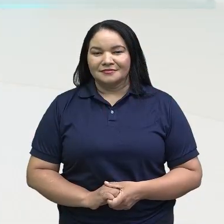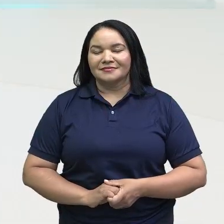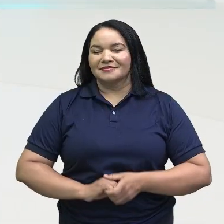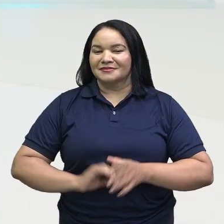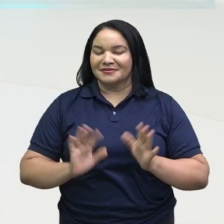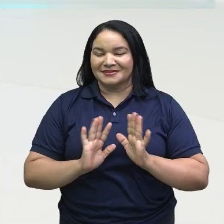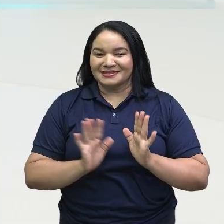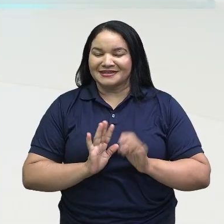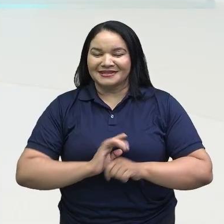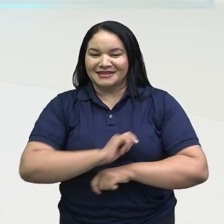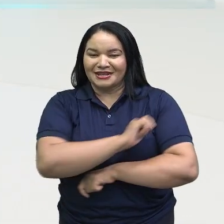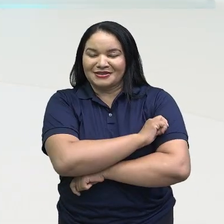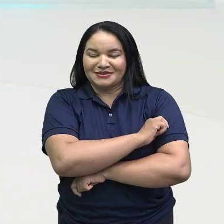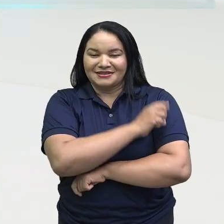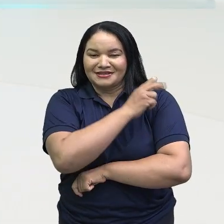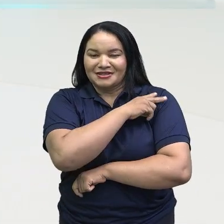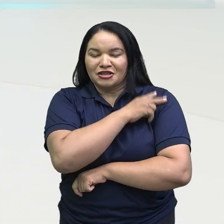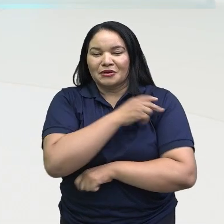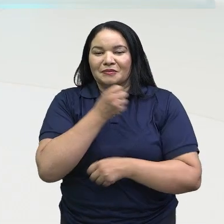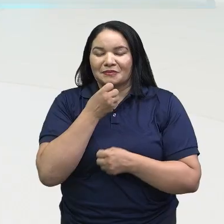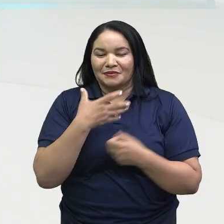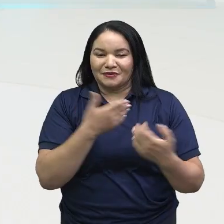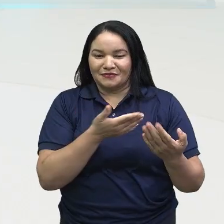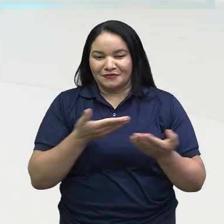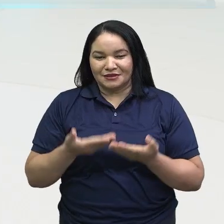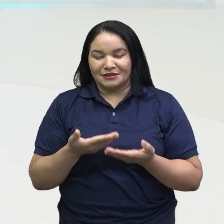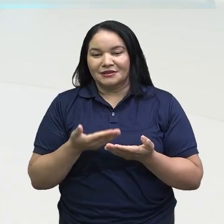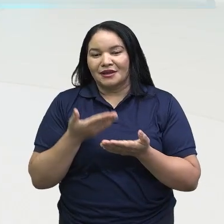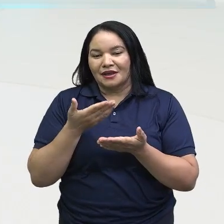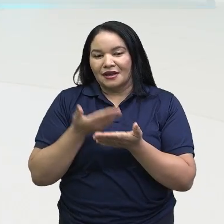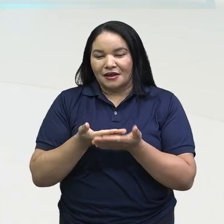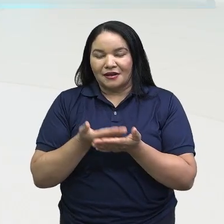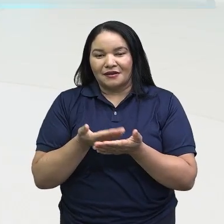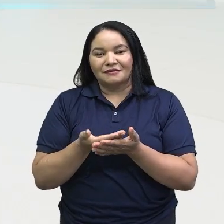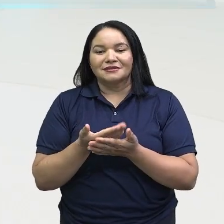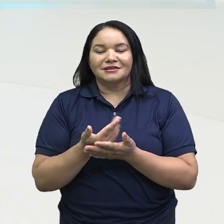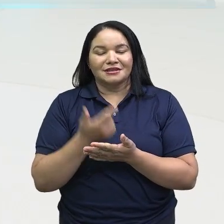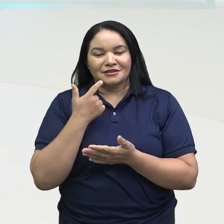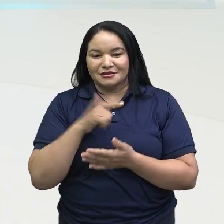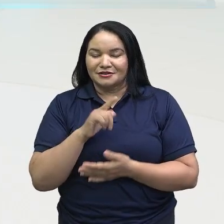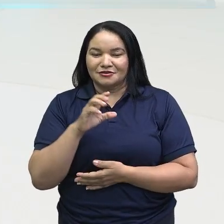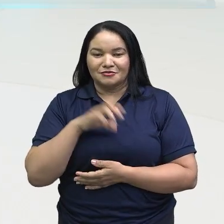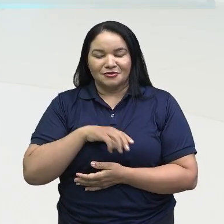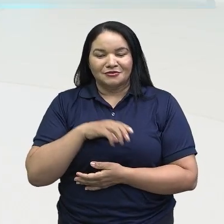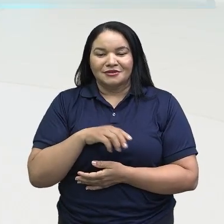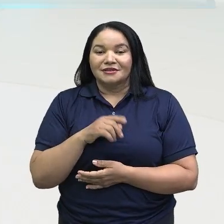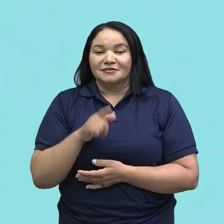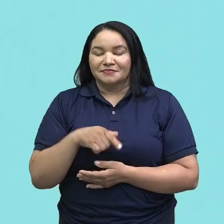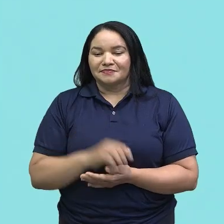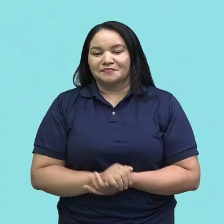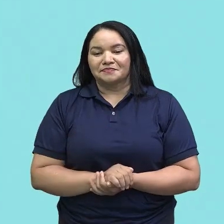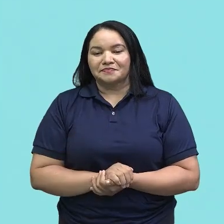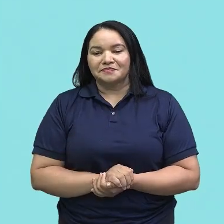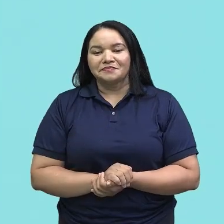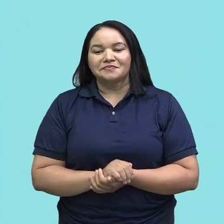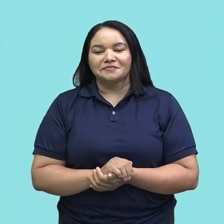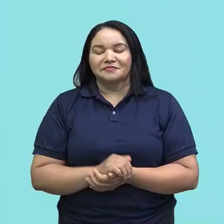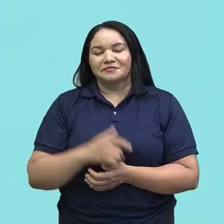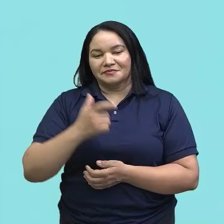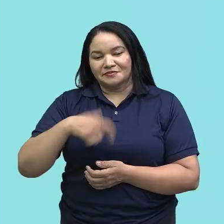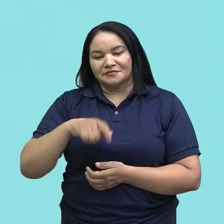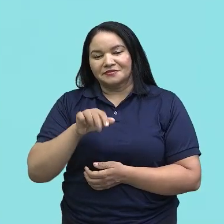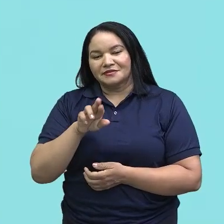Olá, queridos alunos da segunda série, sejam bem-vindos a mais uma aula de língua portuguesa, isso mesmo. Comigo, o